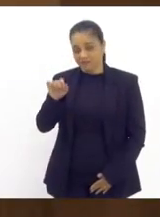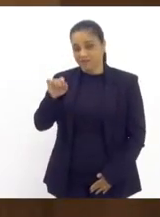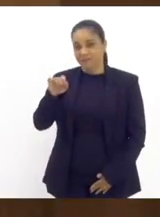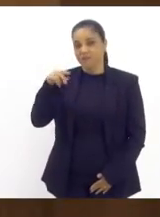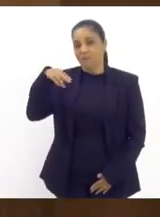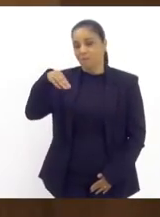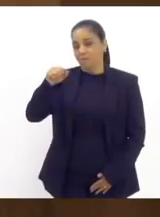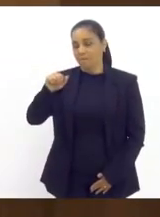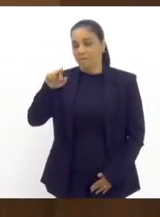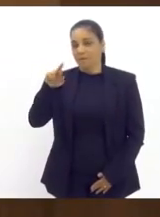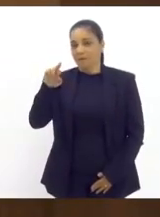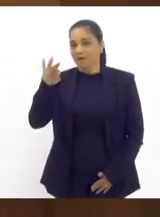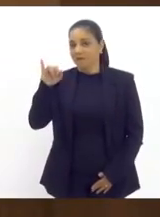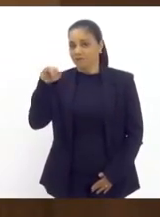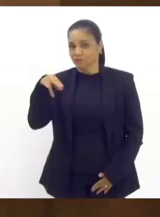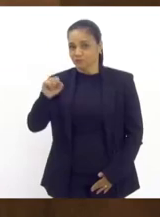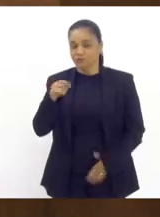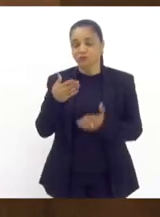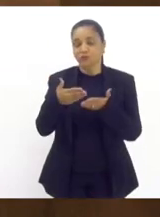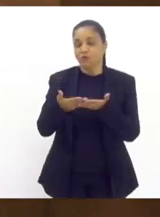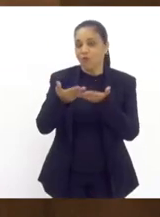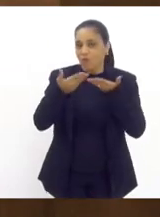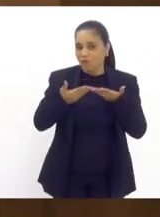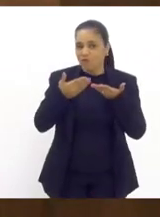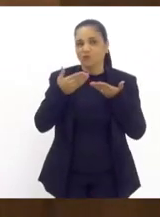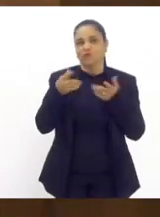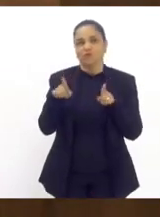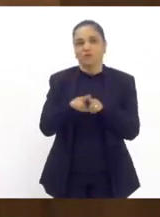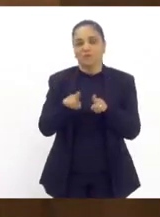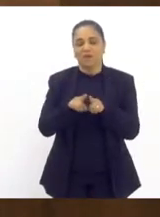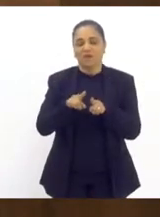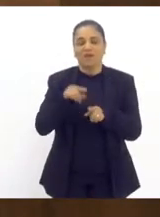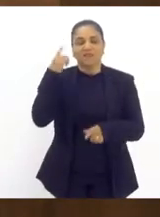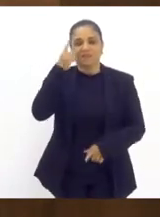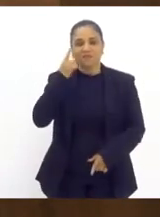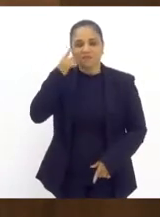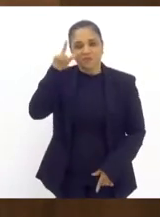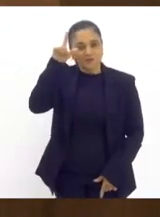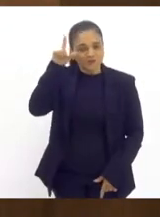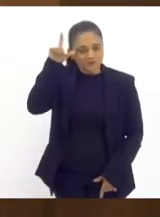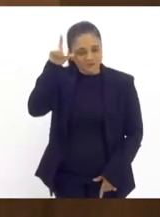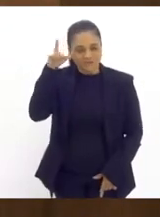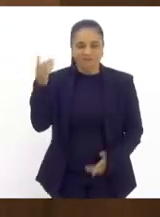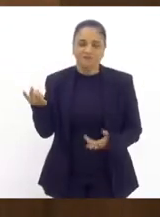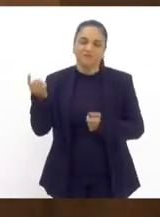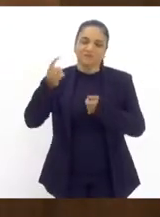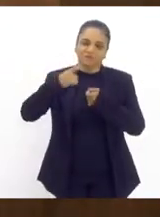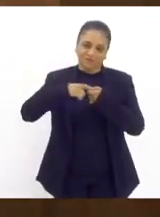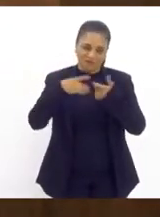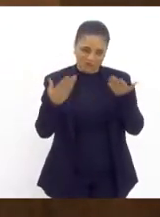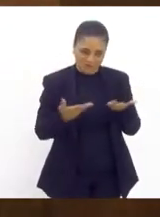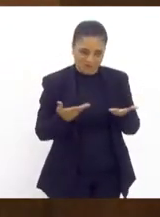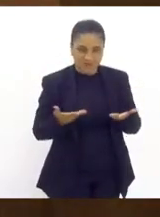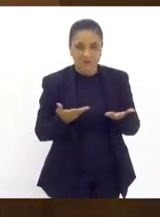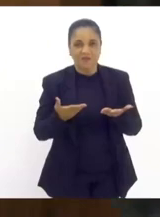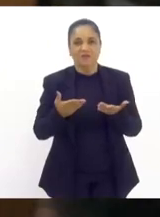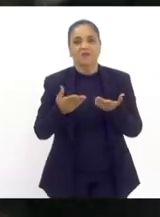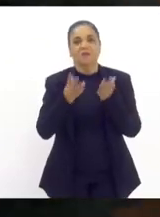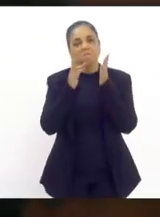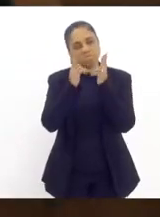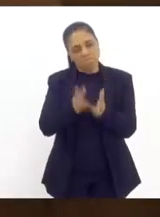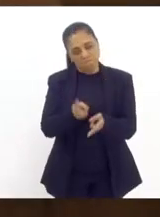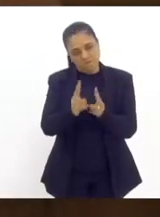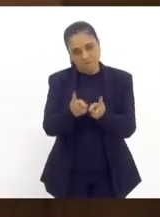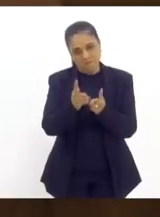Deputado Luiz Martins tô convidando a deputada Lucinha aqui Mas voltando ao tema eu faço as palavras que me referia vossa excelência também deputada Marta